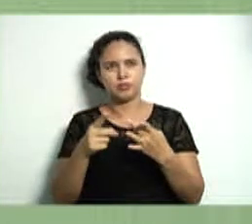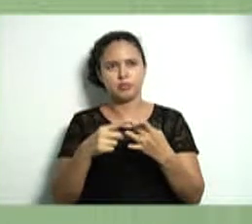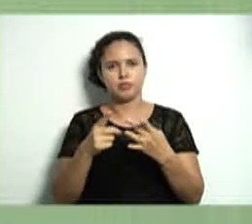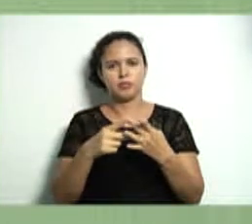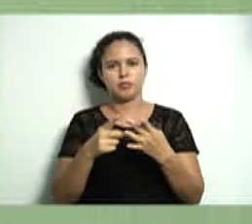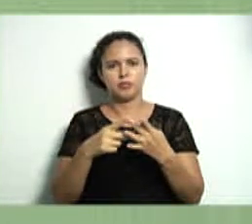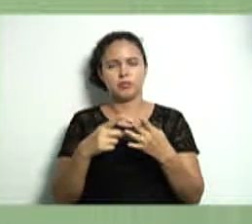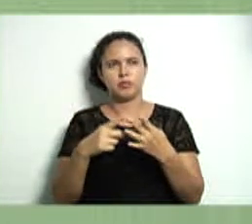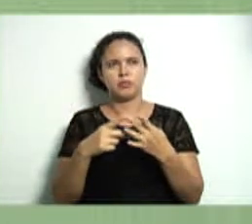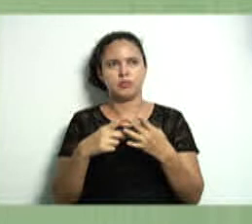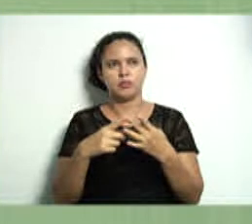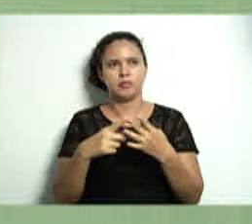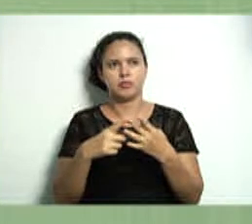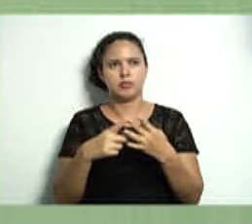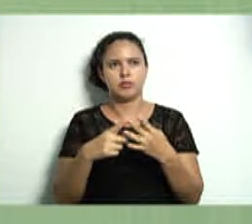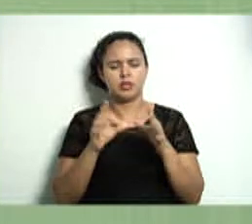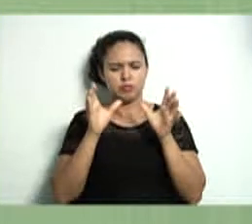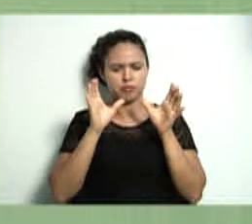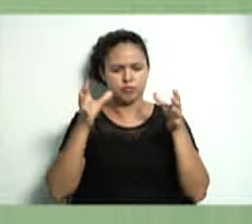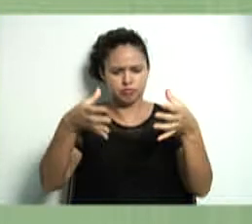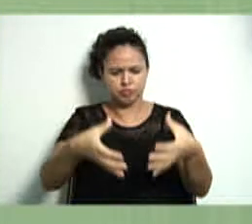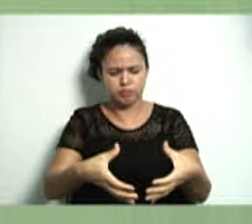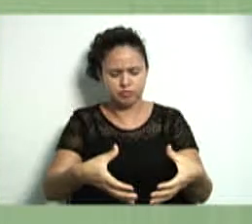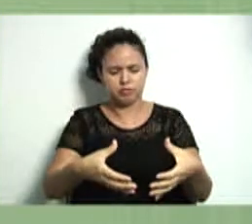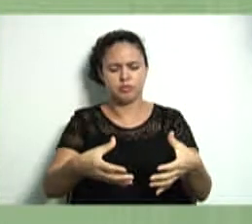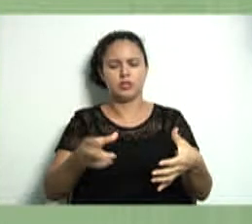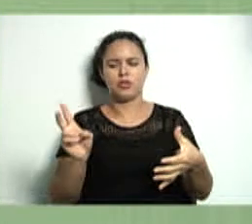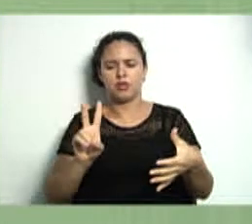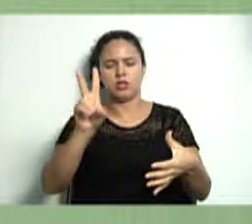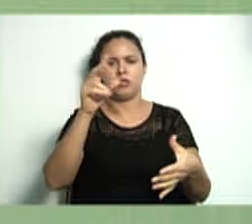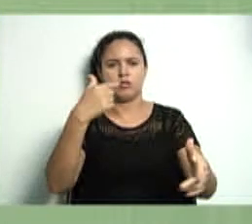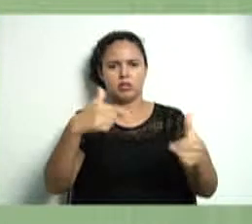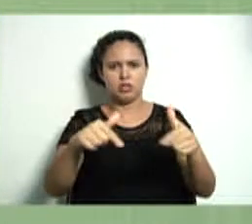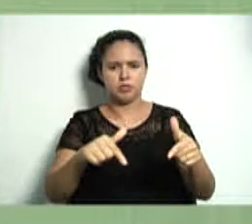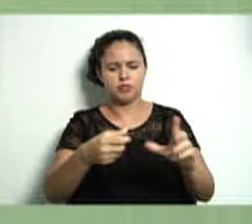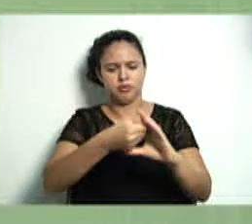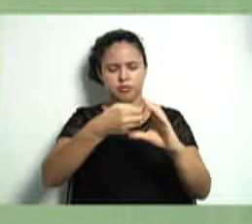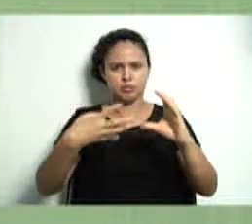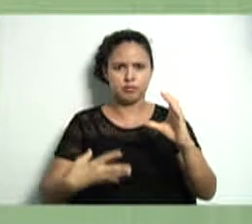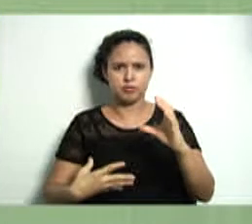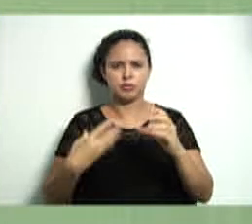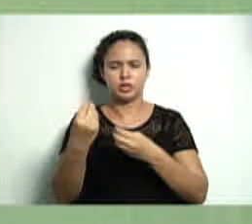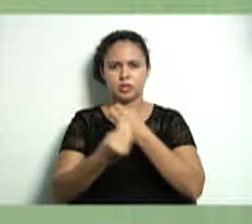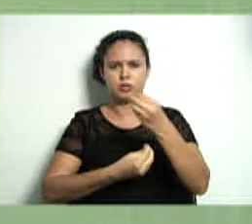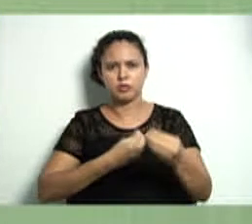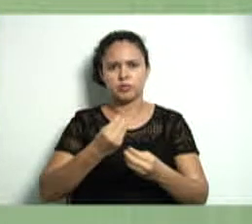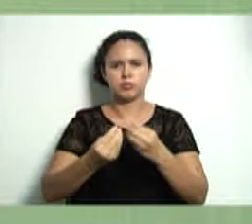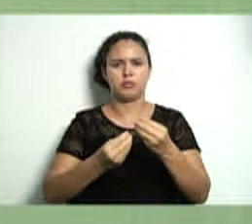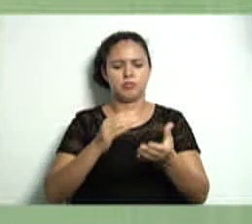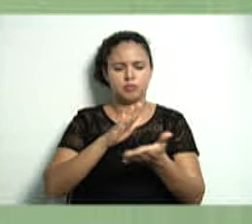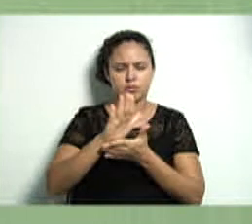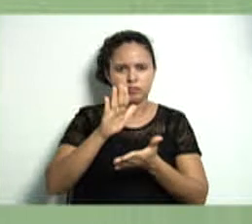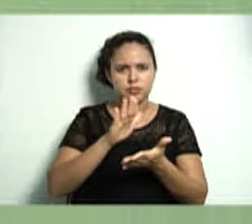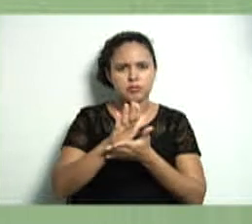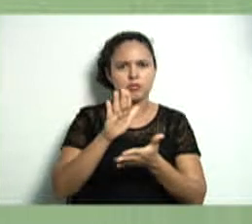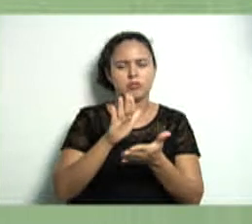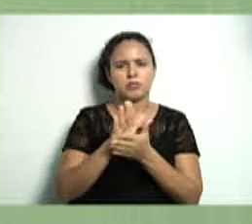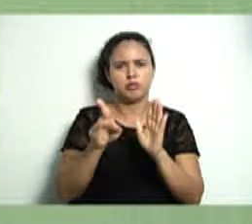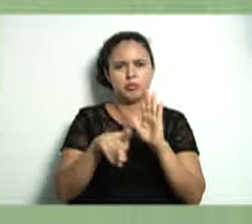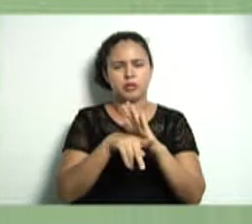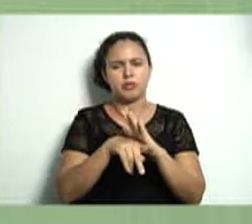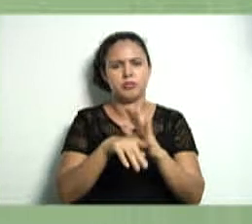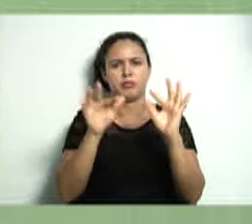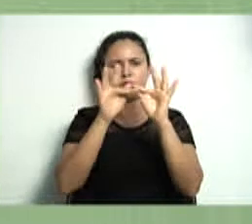A outra: a centralidade e valor do trabalho caracterizam o modo de produção feudal?